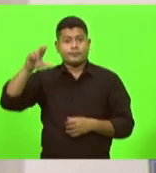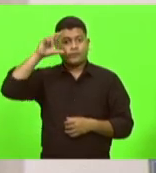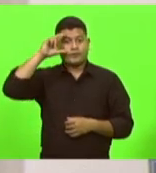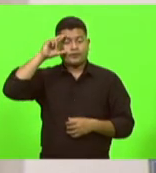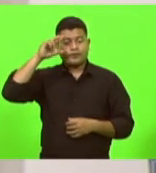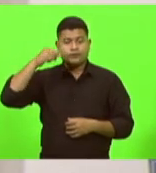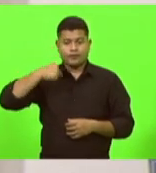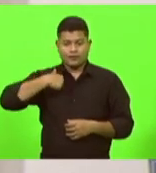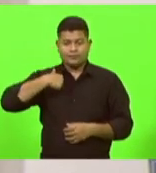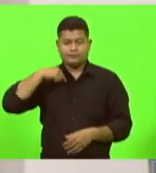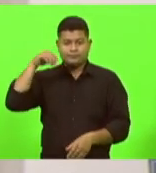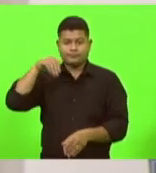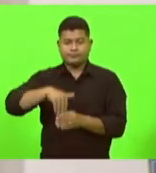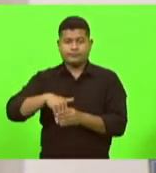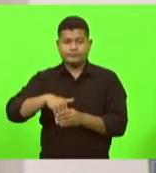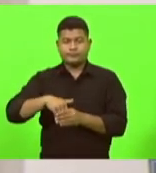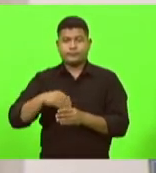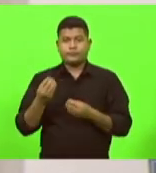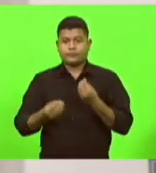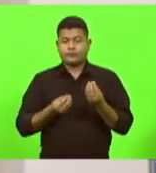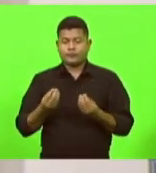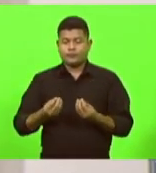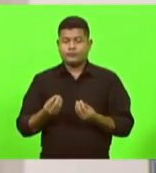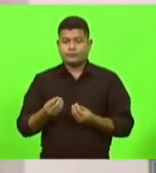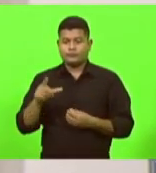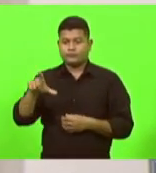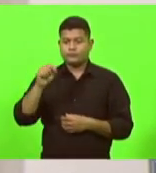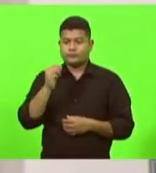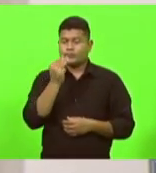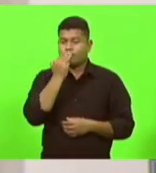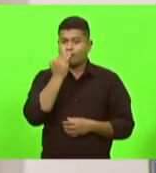vota deputado Moacir Sopelsa.